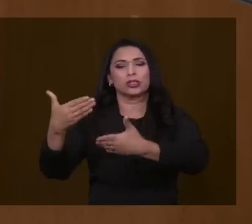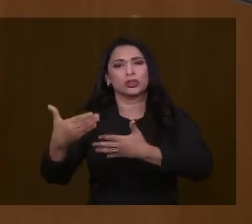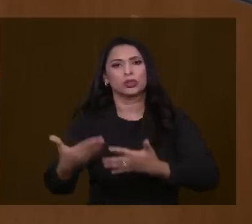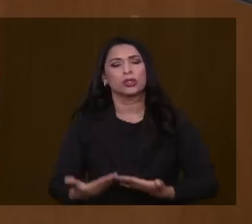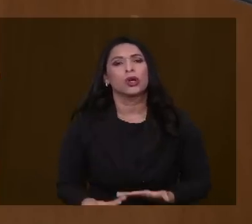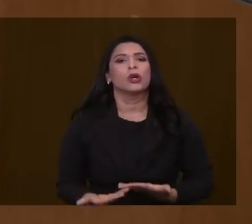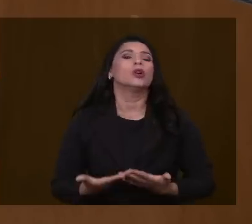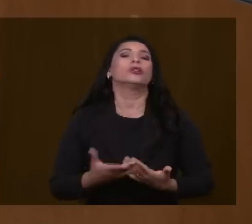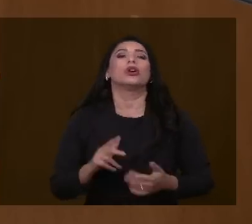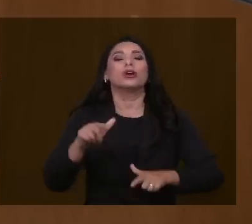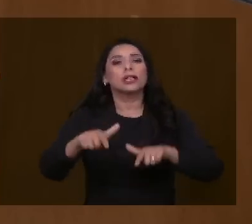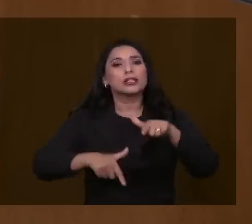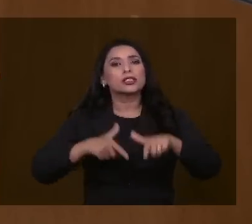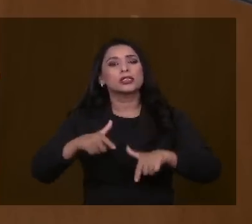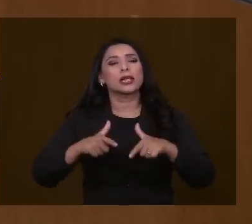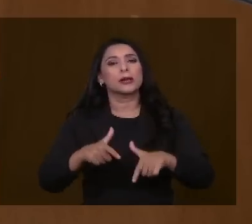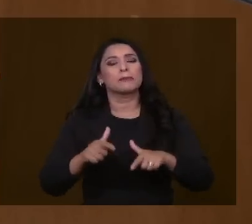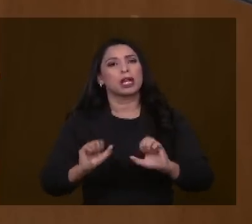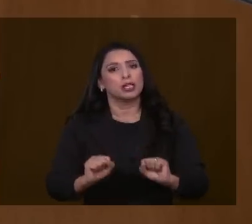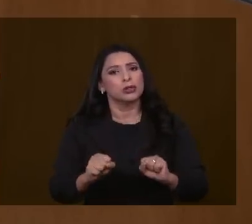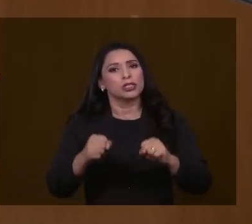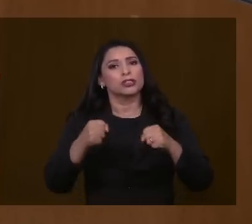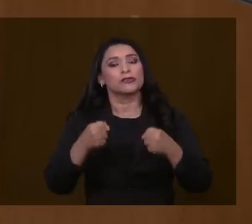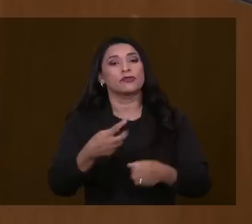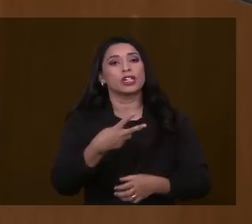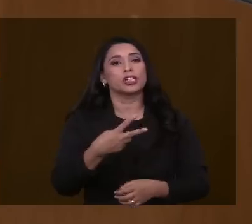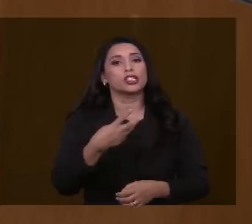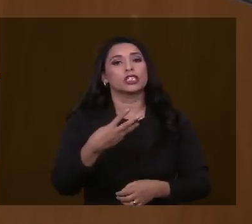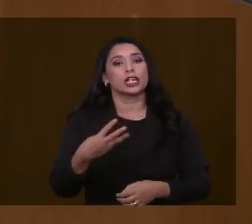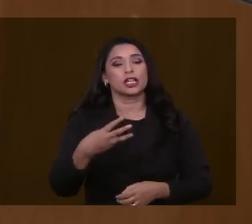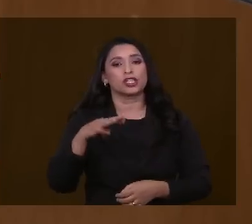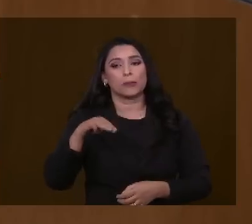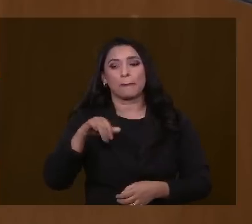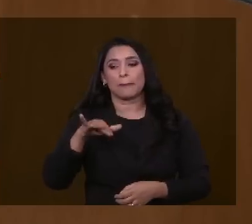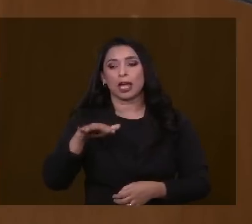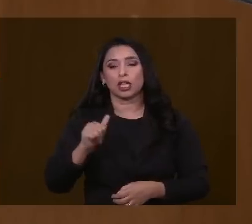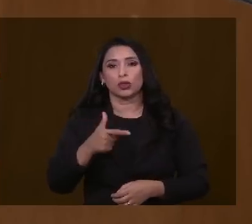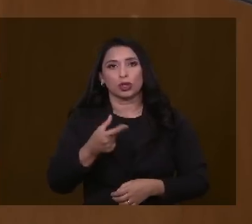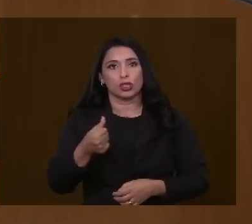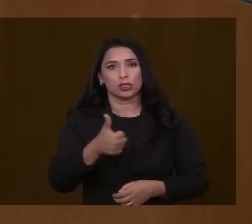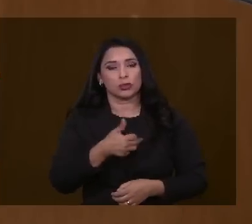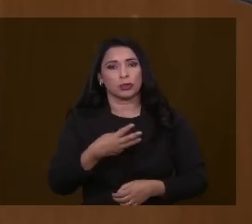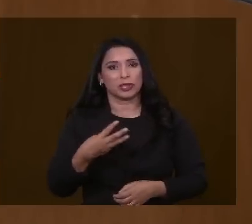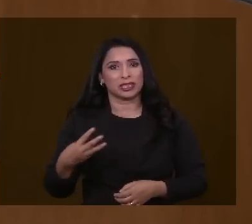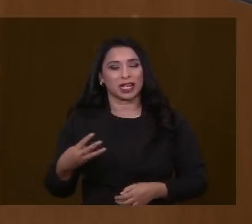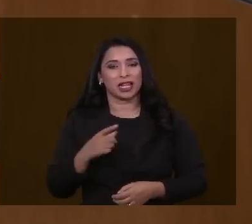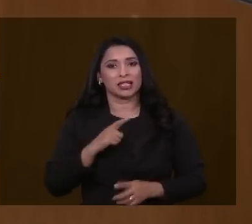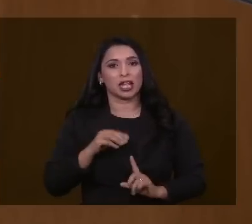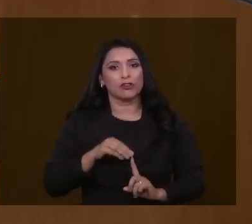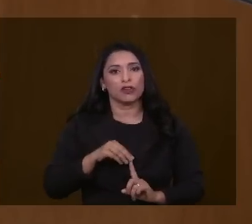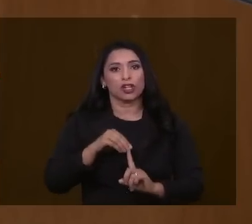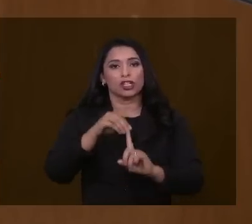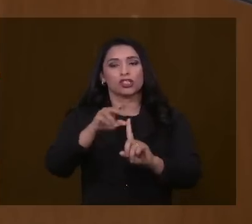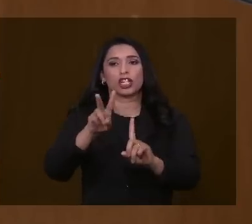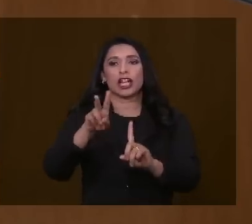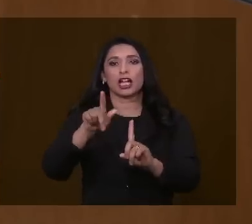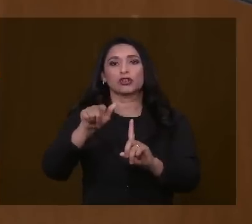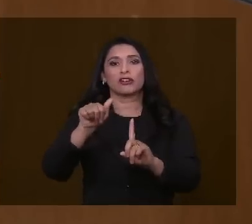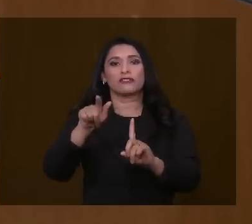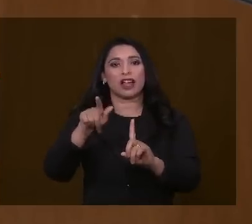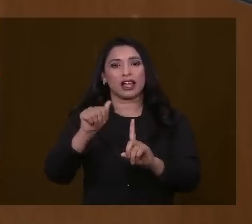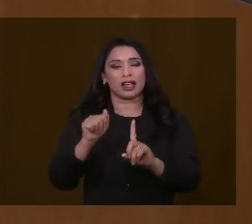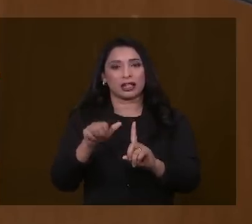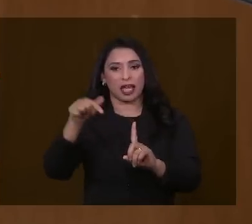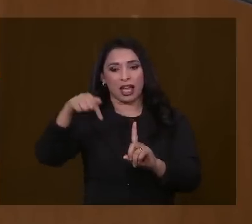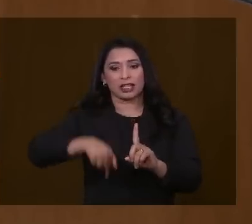e dedicação, em 23 de maio de 2013, o ministro foi indicado para ocupar a vaga aberta no